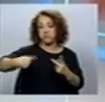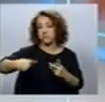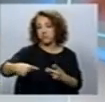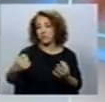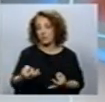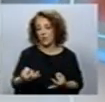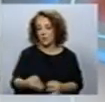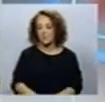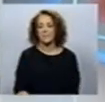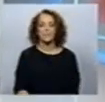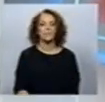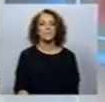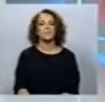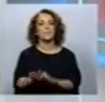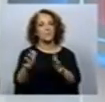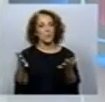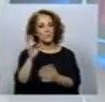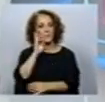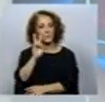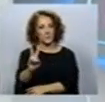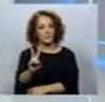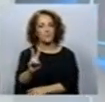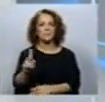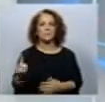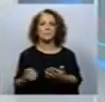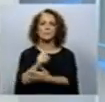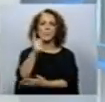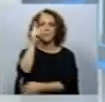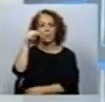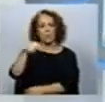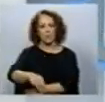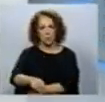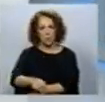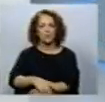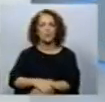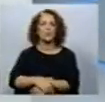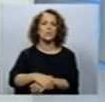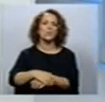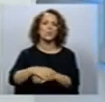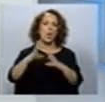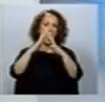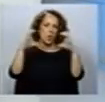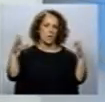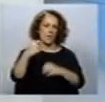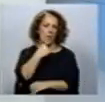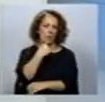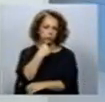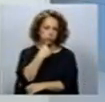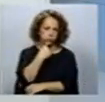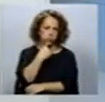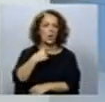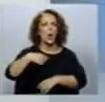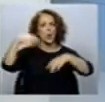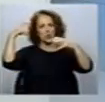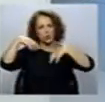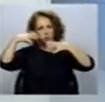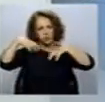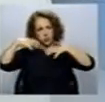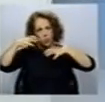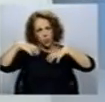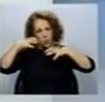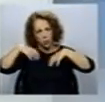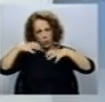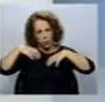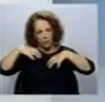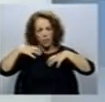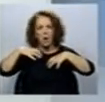praticamente. Vamos ver então a carta de previsão para hoje, onde temos um dia com o céu muito nublado, período de chuva,